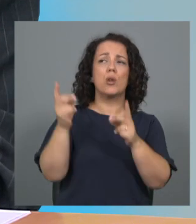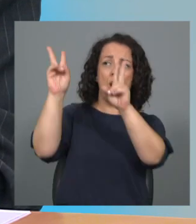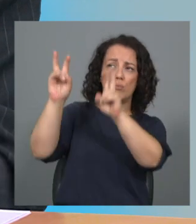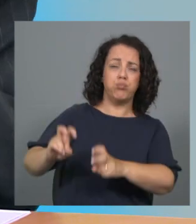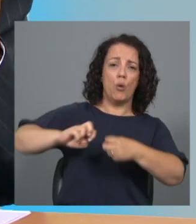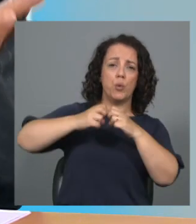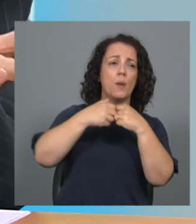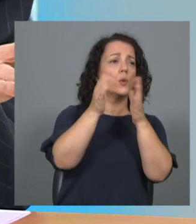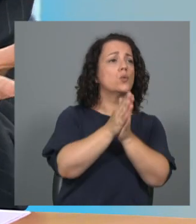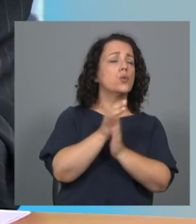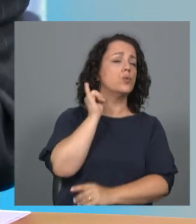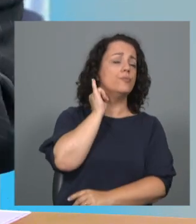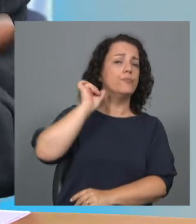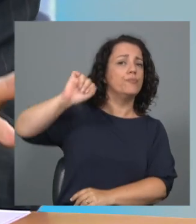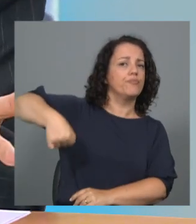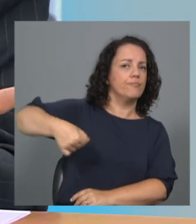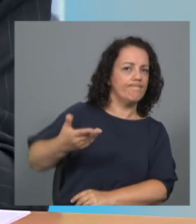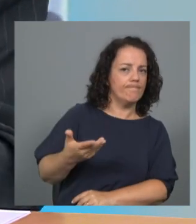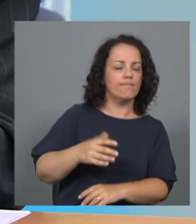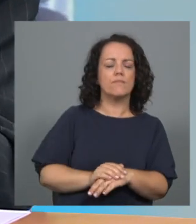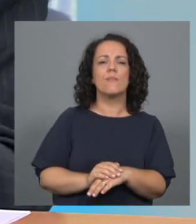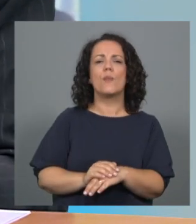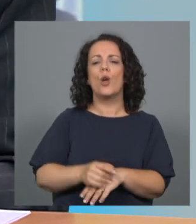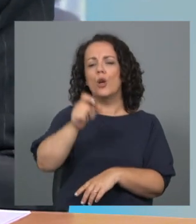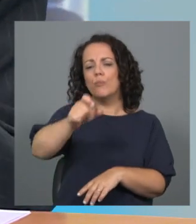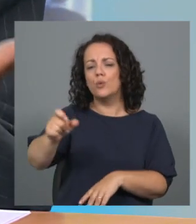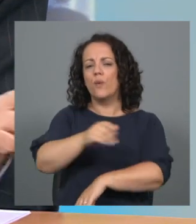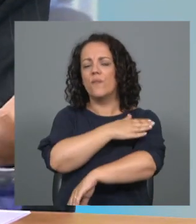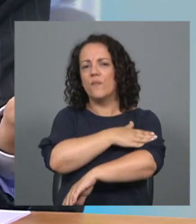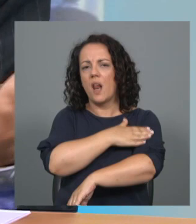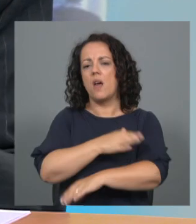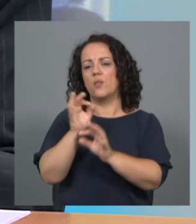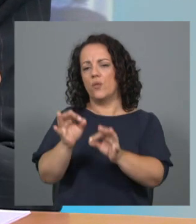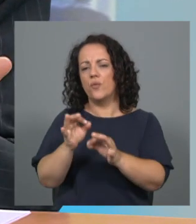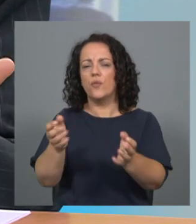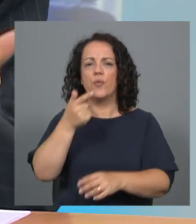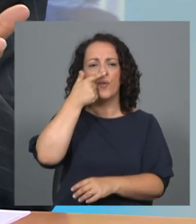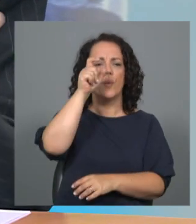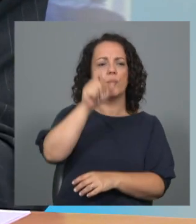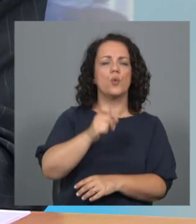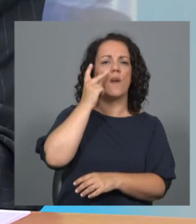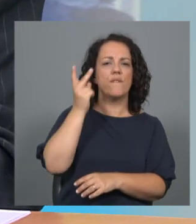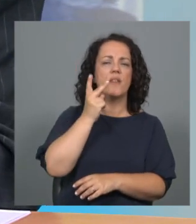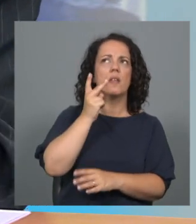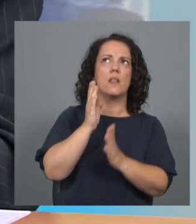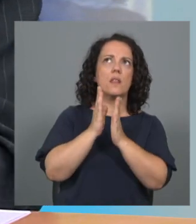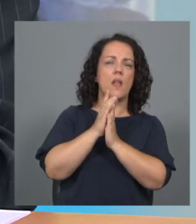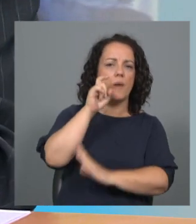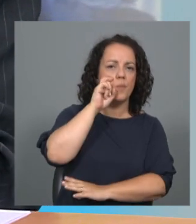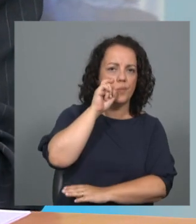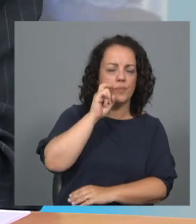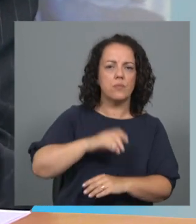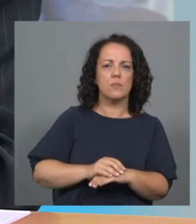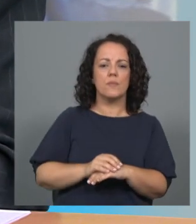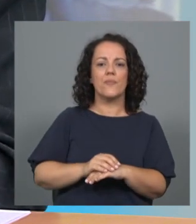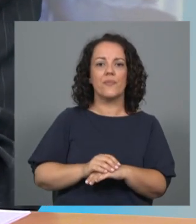não é? A atenção aos mais frágeis, a vida humana é sagrada, ninguém é os seus